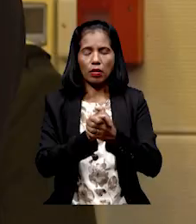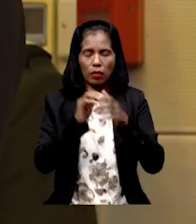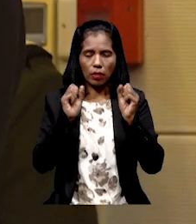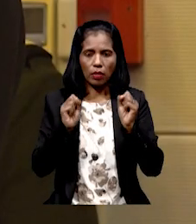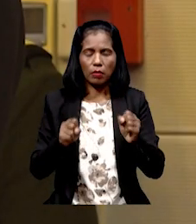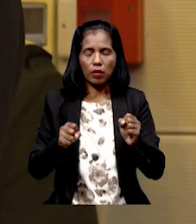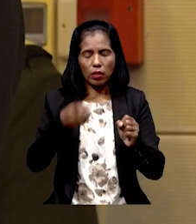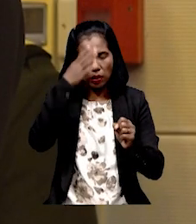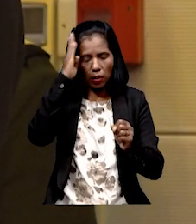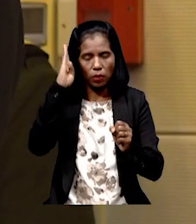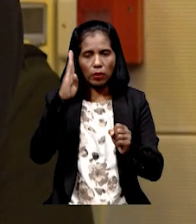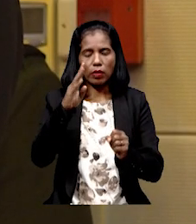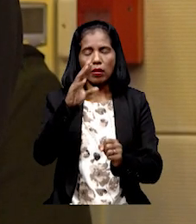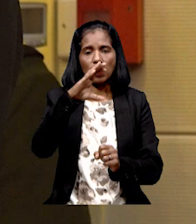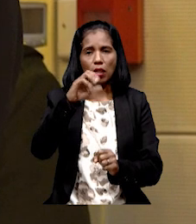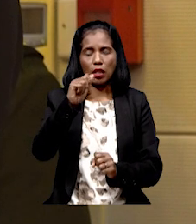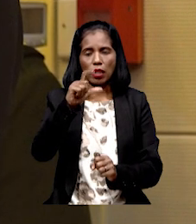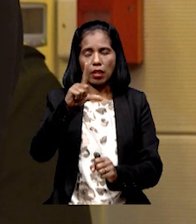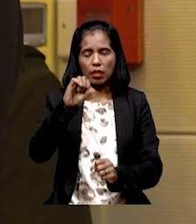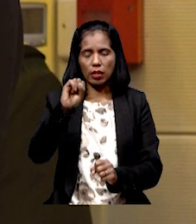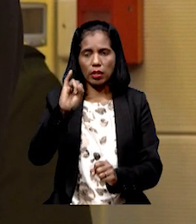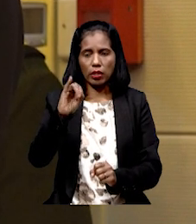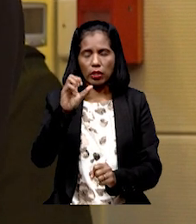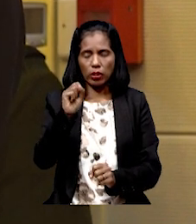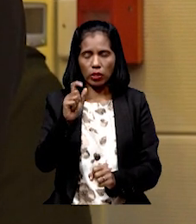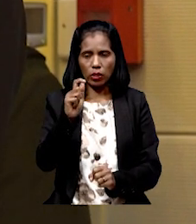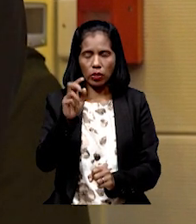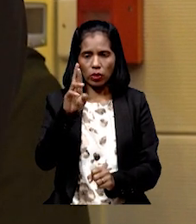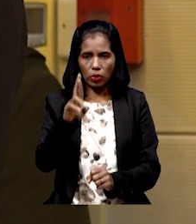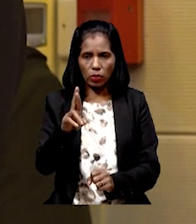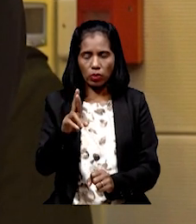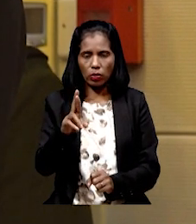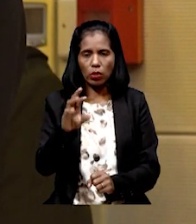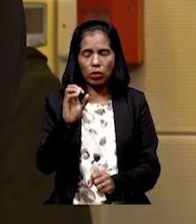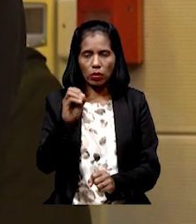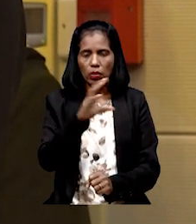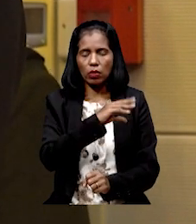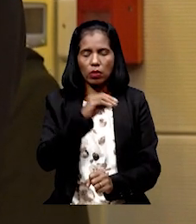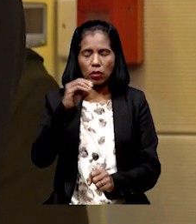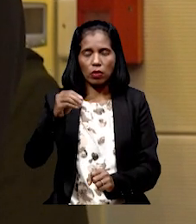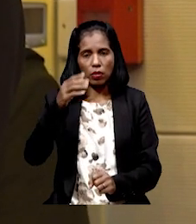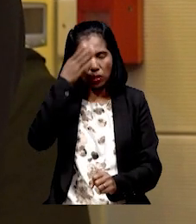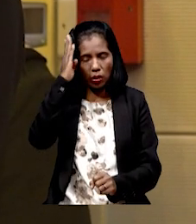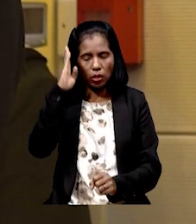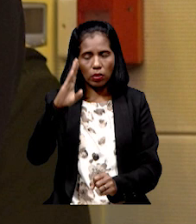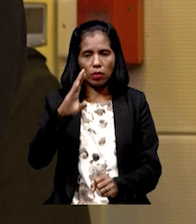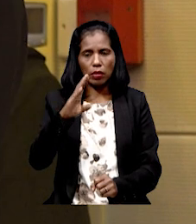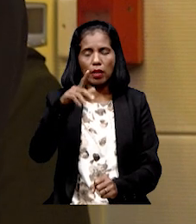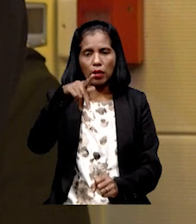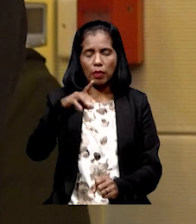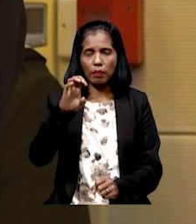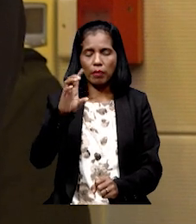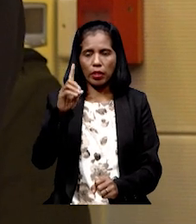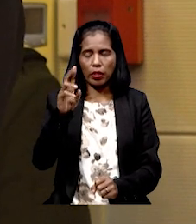Senhor Major General Calistro Santos Coliati e Sr. Comodoro Donaciano do Rosário da Costa Gomes,